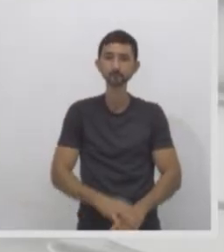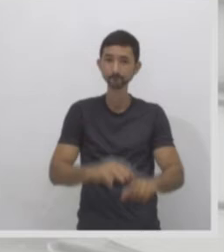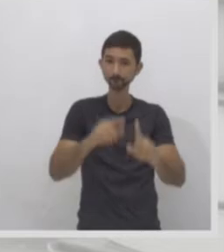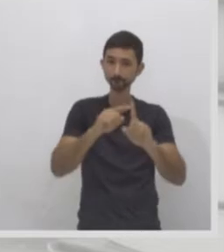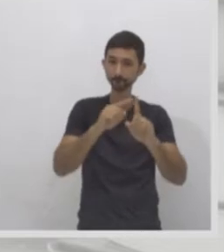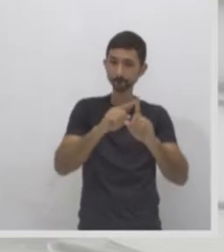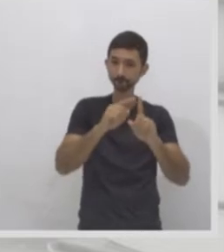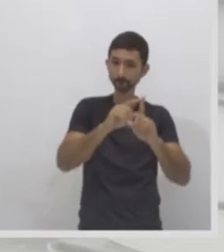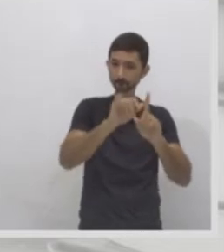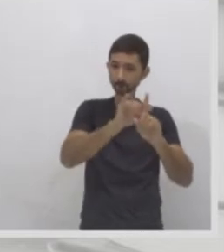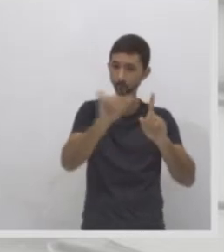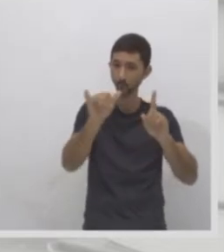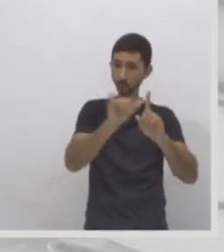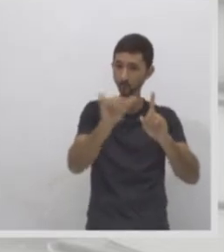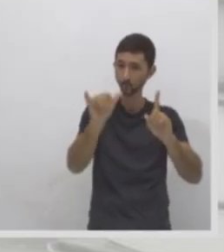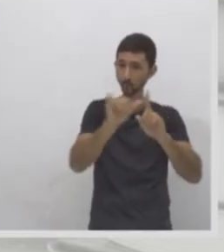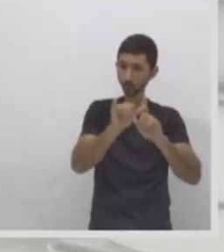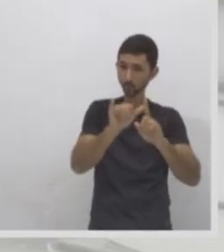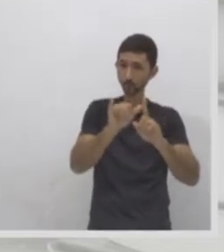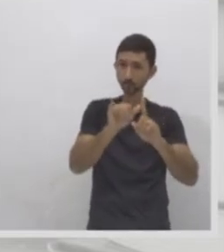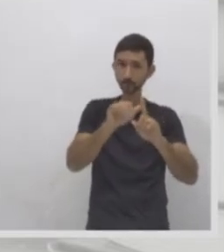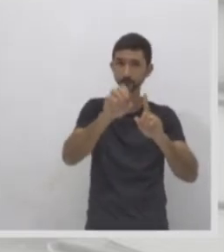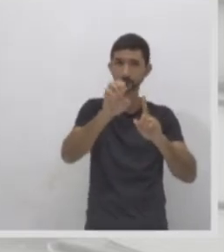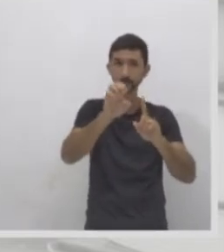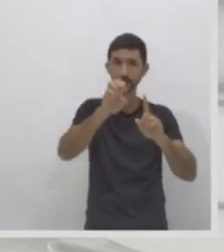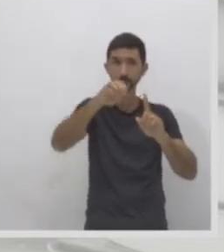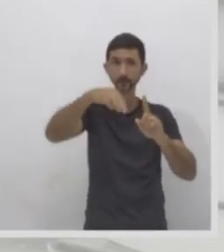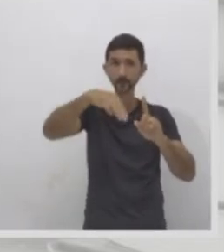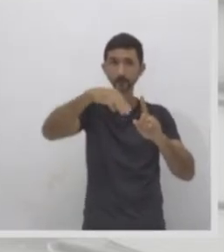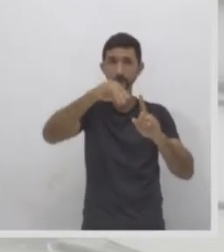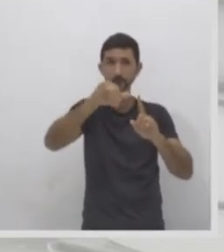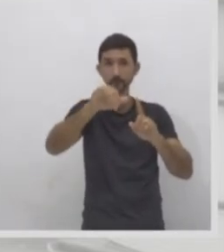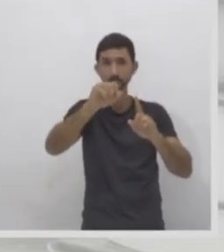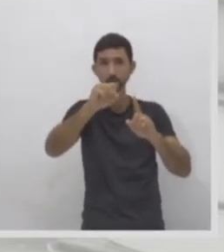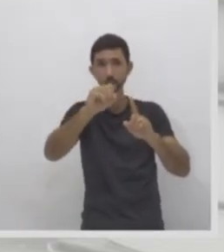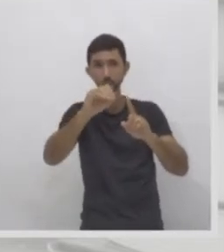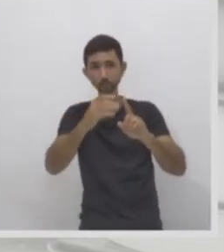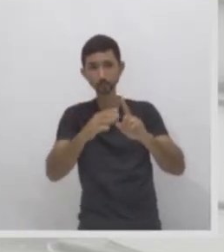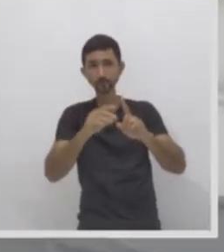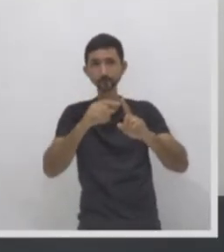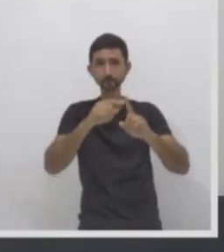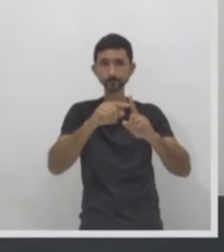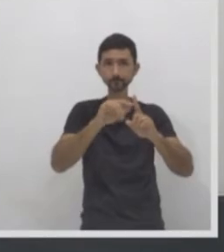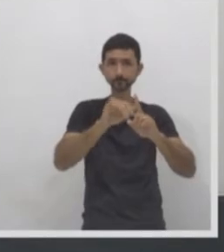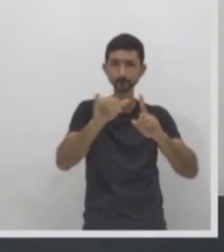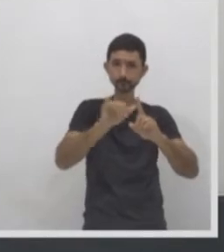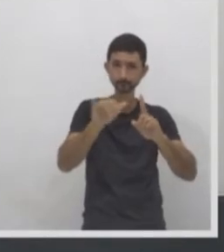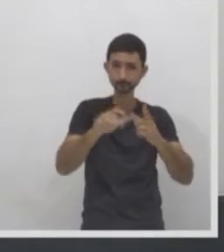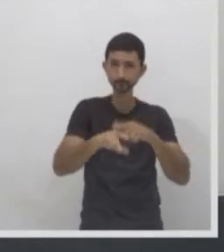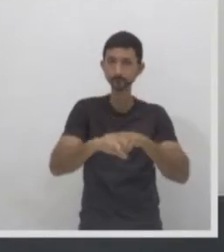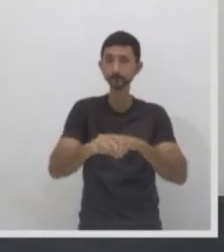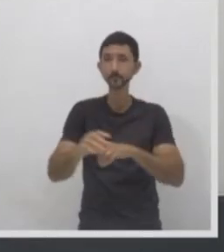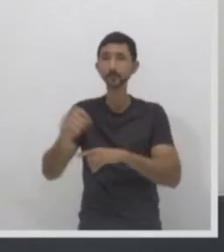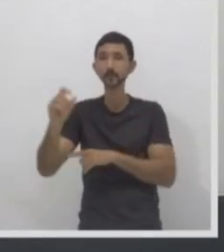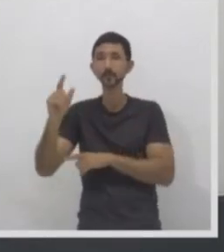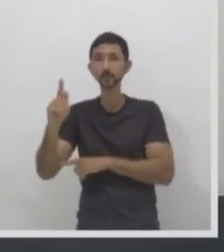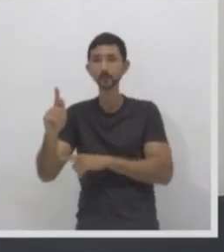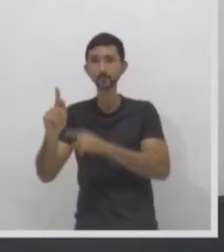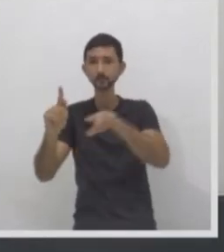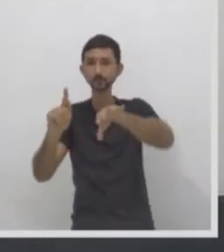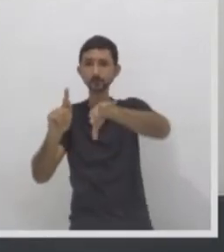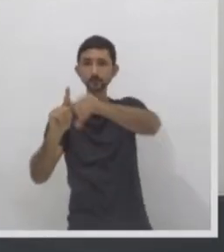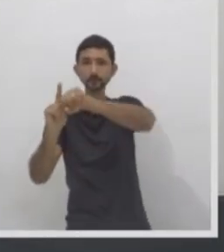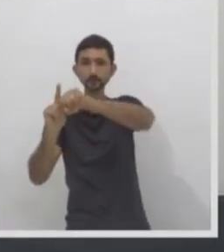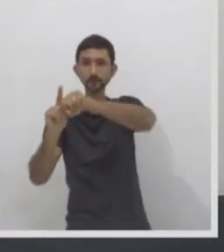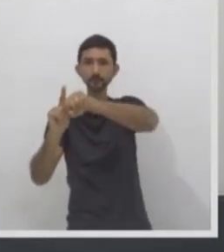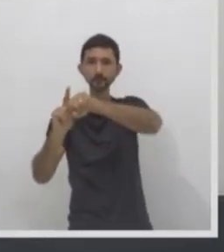os elementos da comunicação, eles também vão depender muito. Por exemplo, no caso da leitura de uma notícia em que você